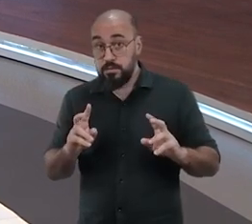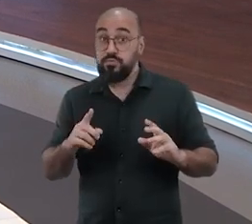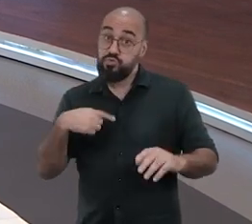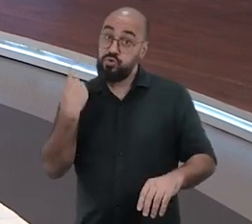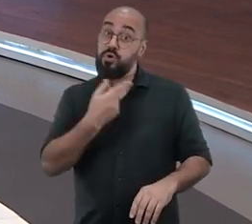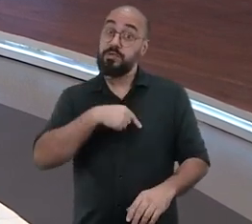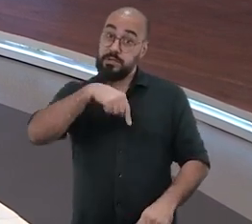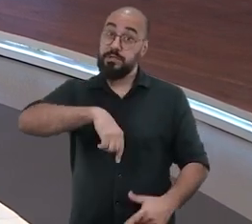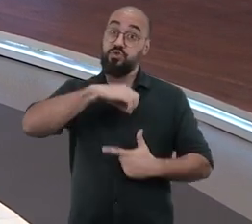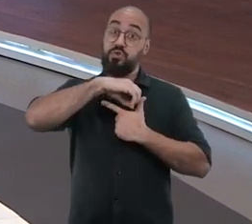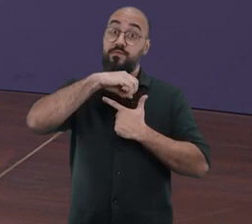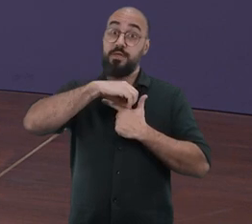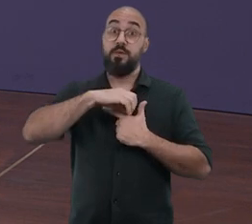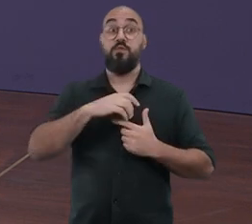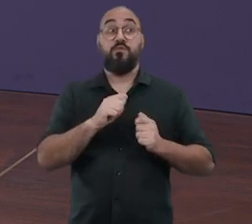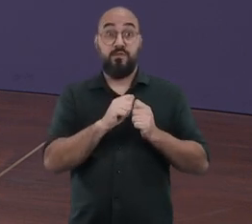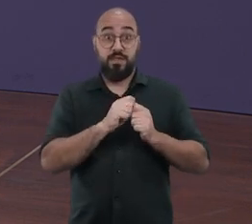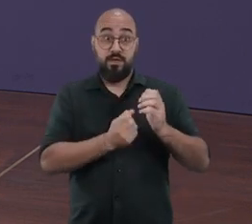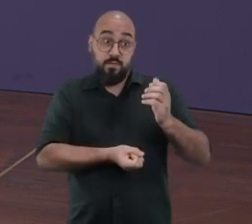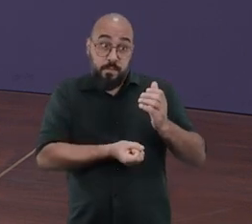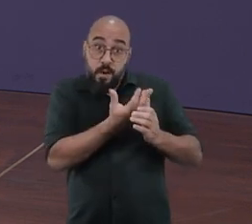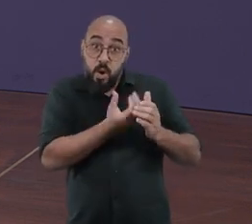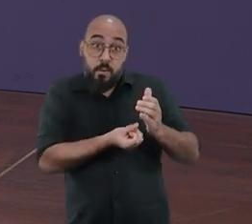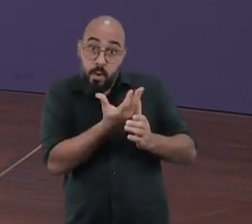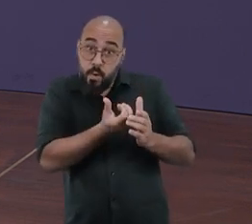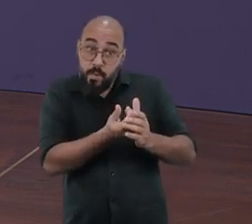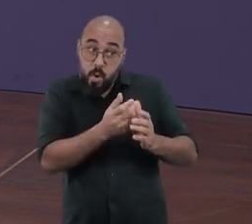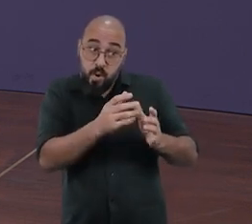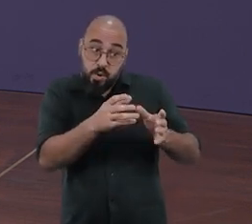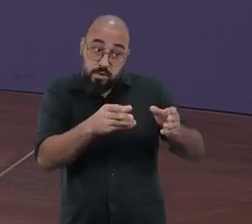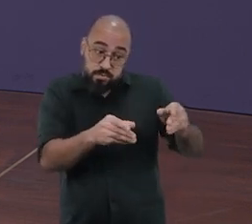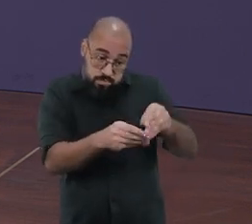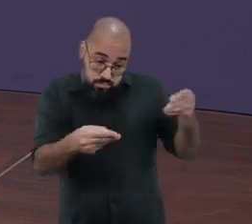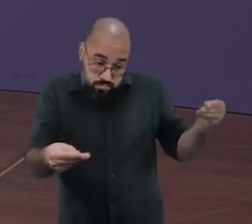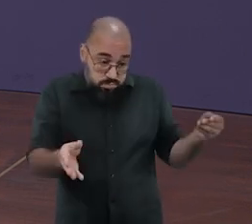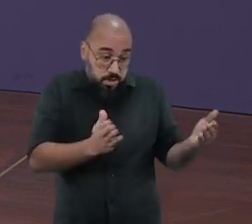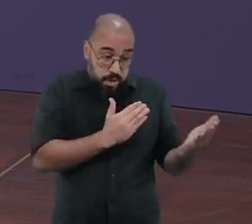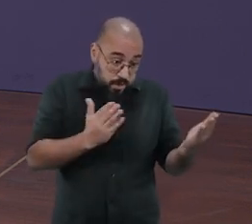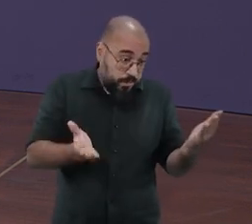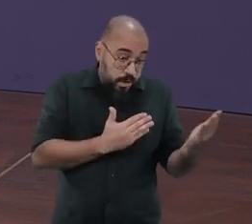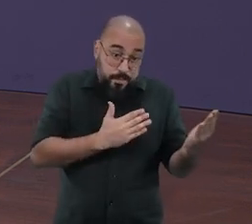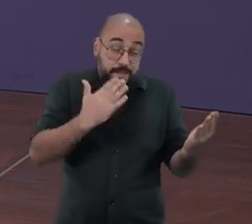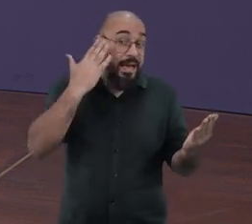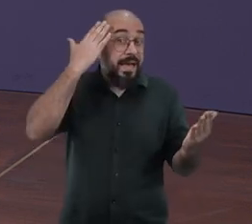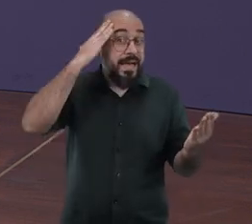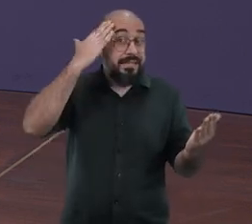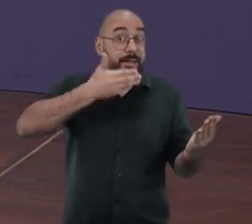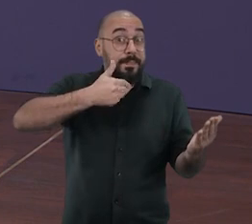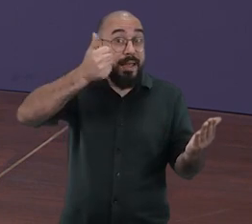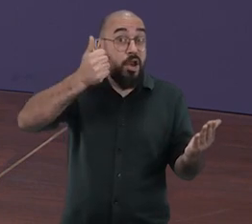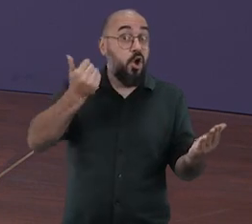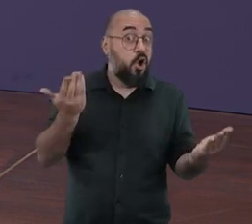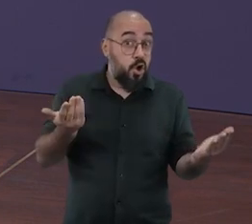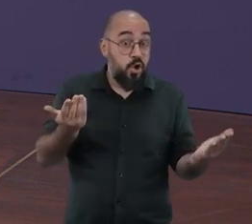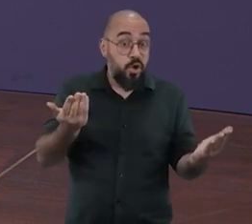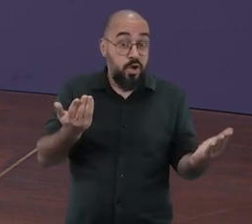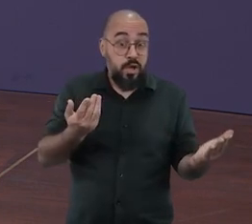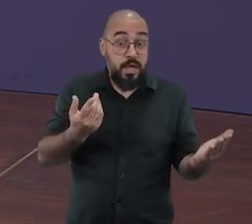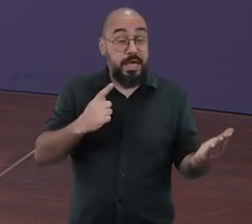em você. Hoje, eu quero compartilhar com você a revista Esperança Eu